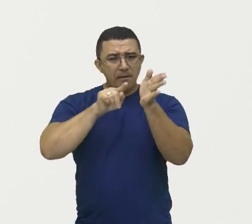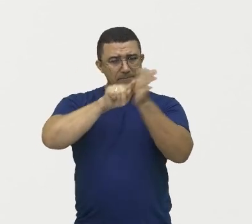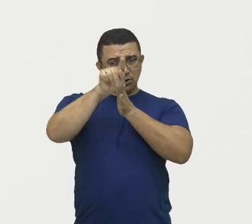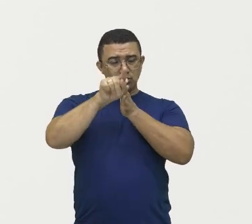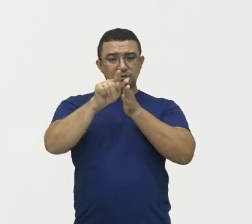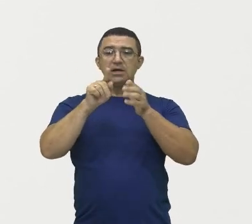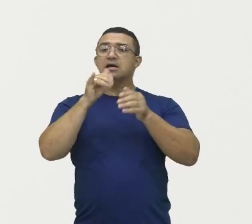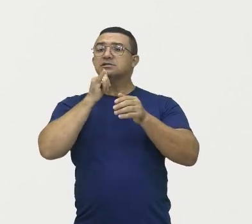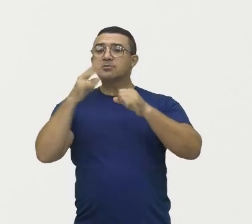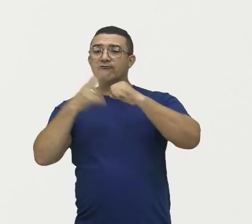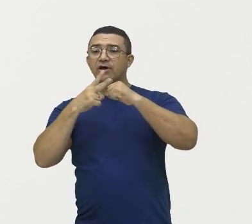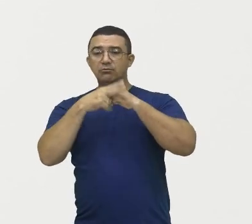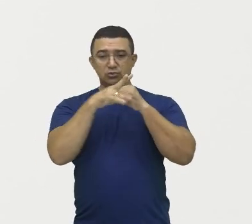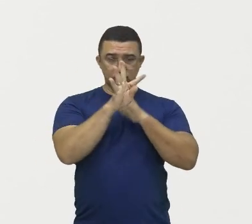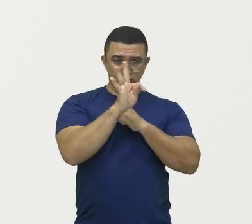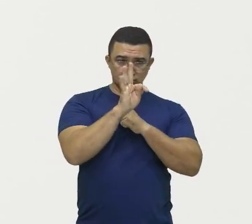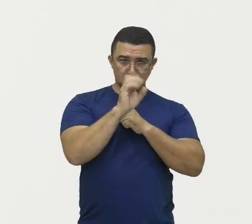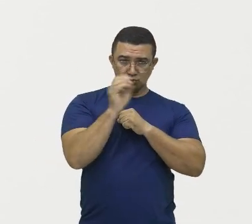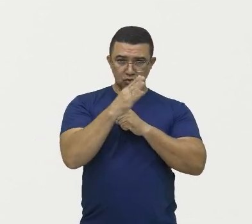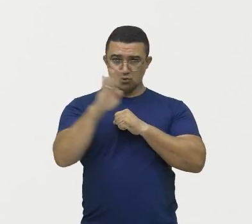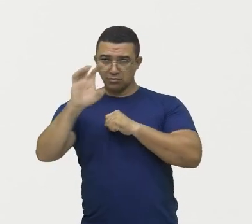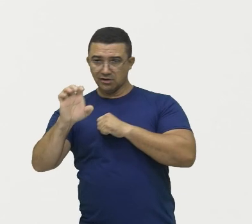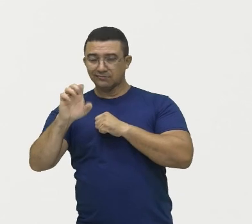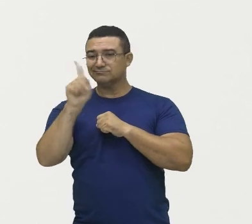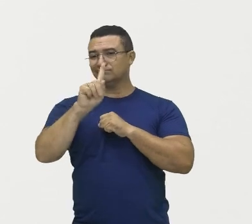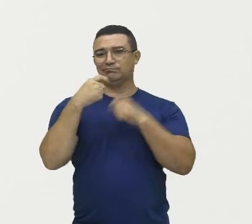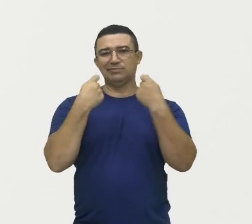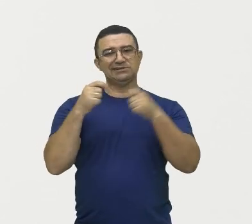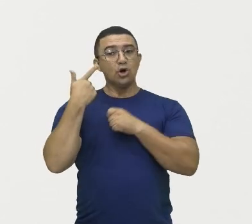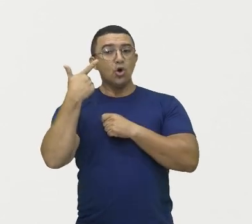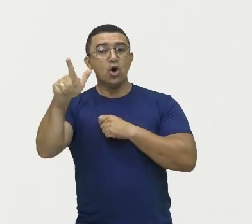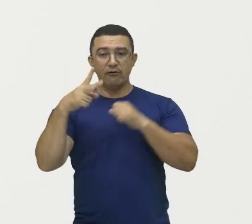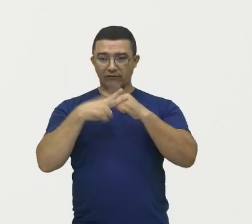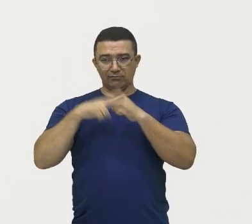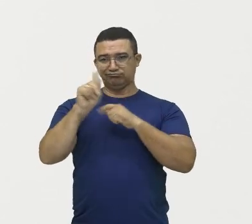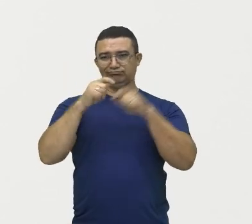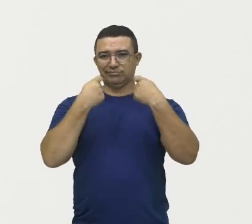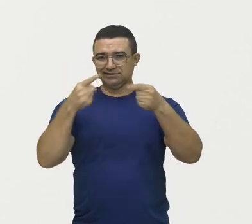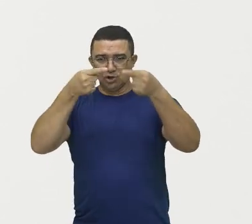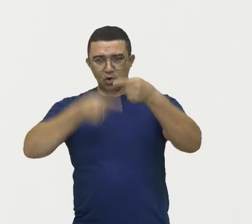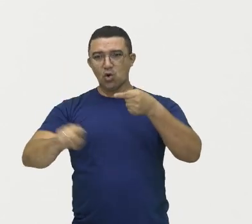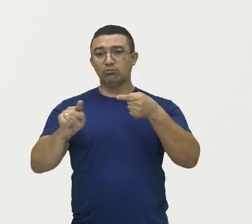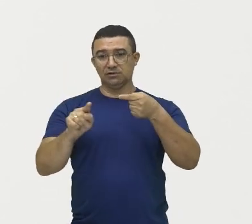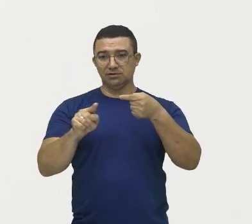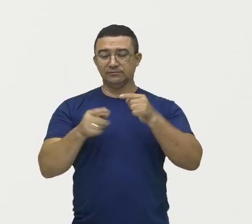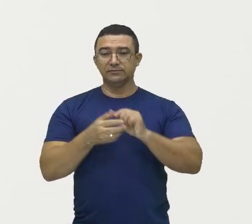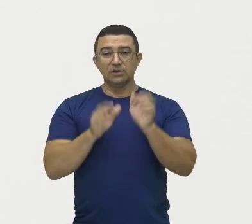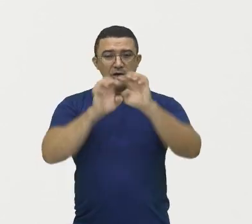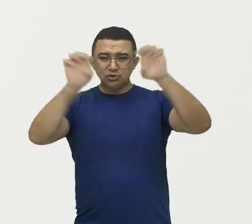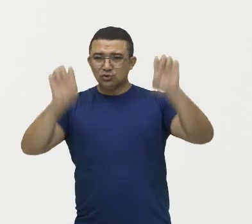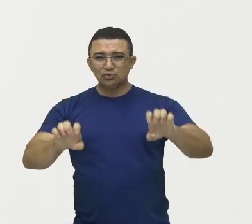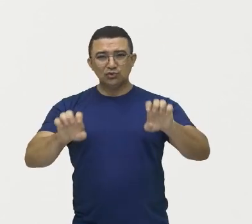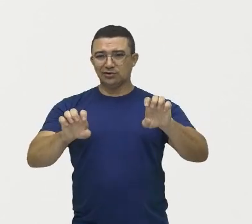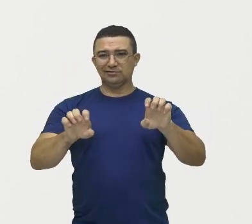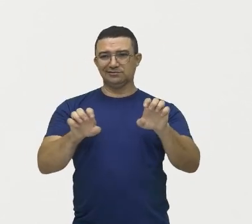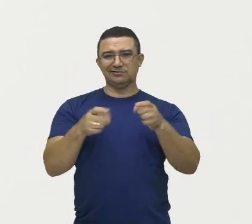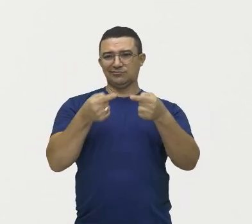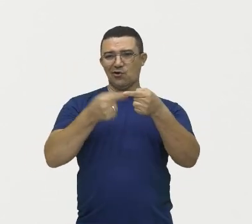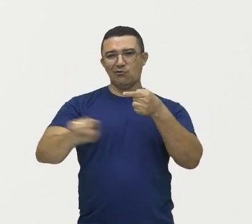to be, por exemplo, eu não preciso de um outro verbo. E nesse caso aqui eu tenho, então essa estrutura não bate, não combina com